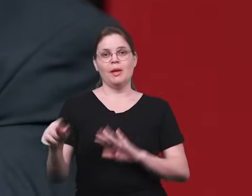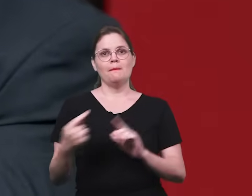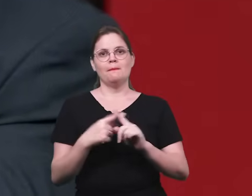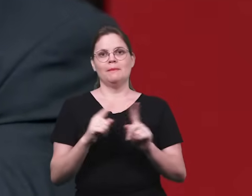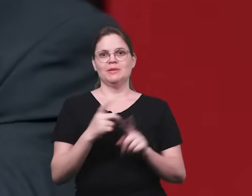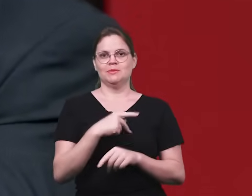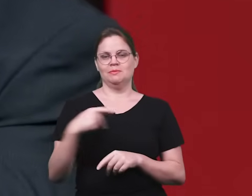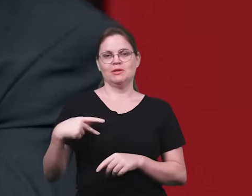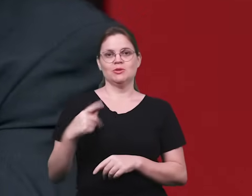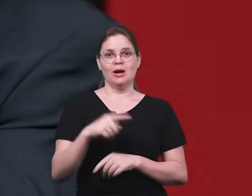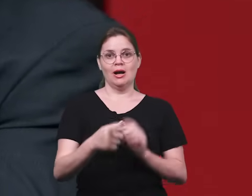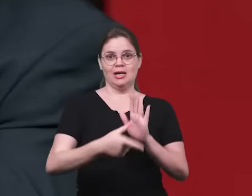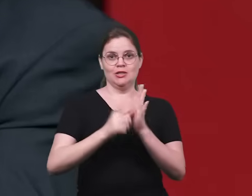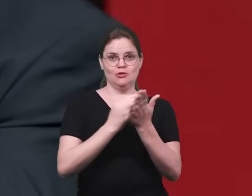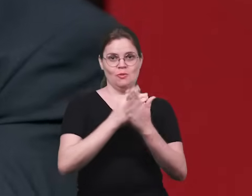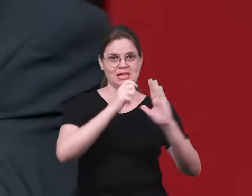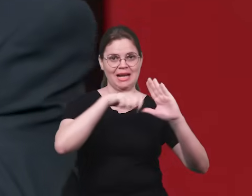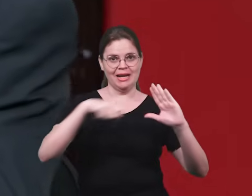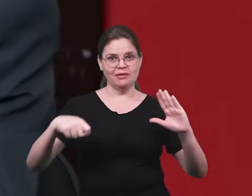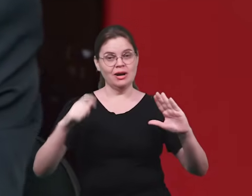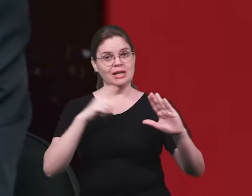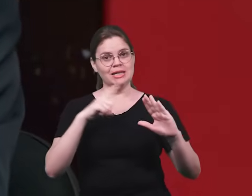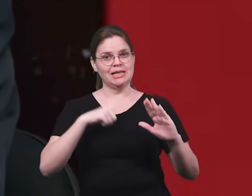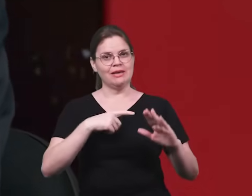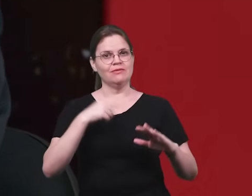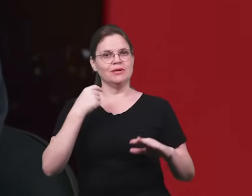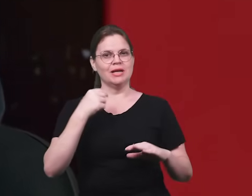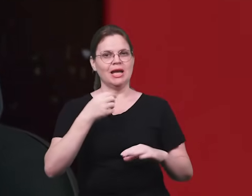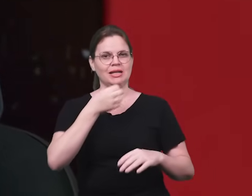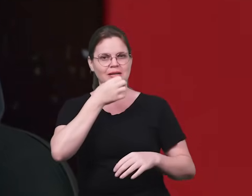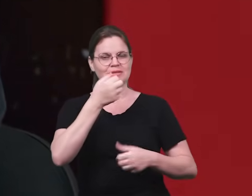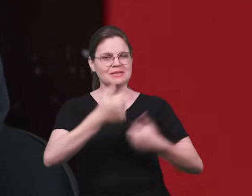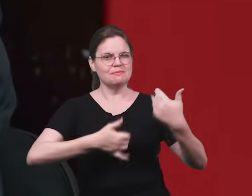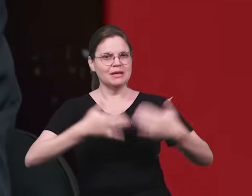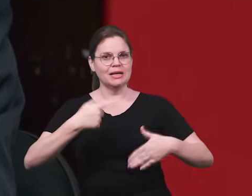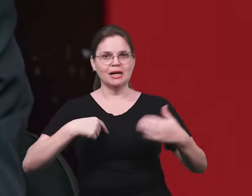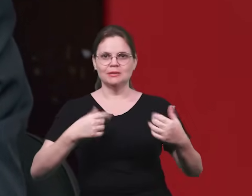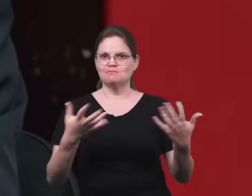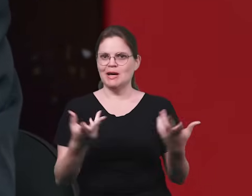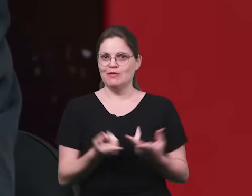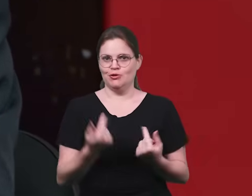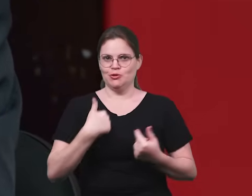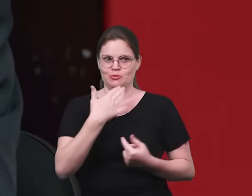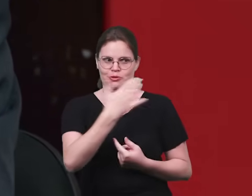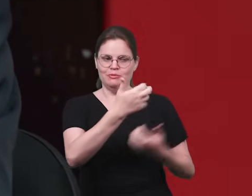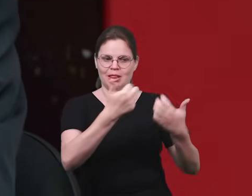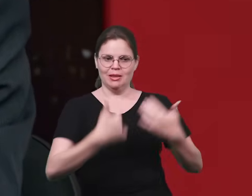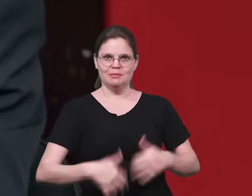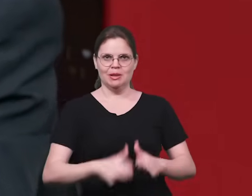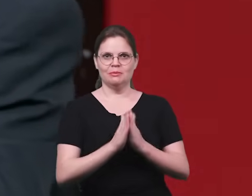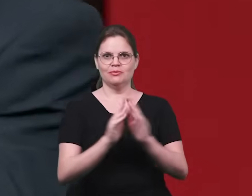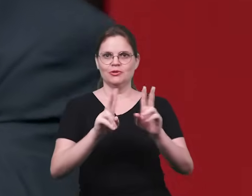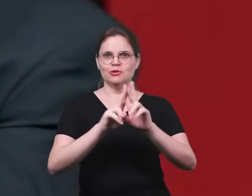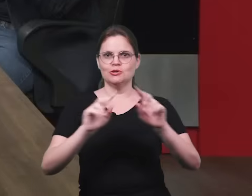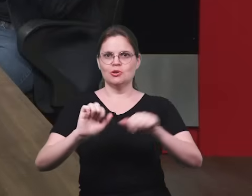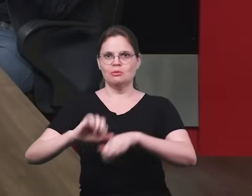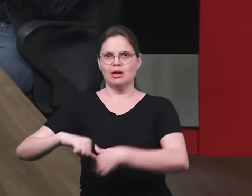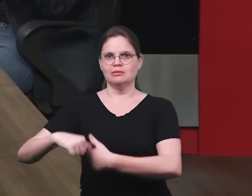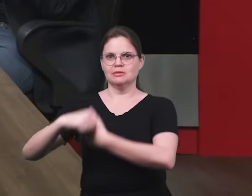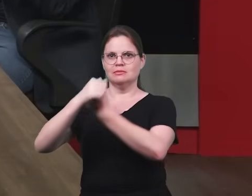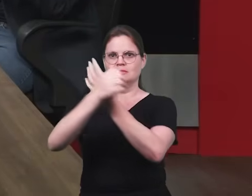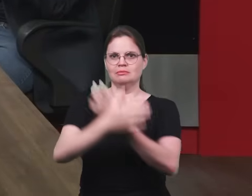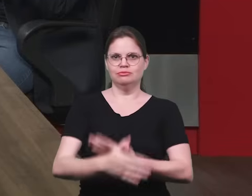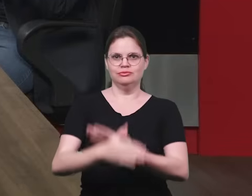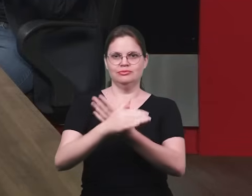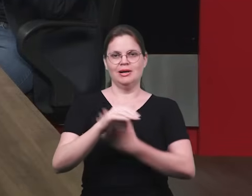que ele fizesse aqui também, porque a palavra fala nessa descrição aqui, que, na tradução, como as baleias,